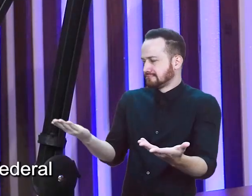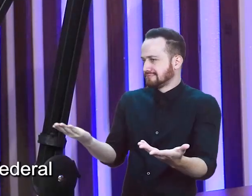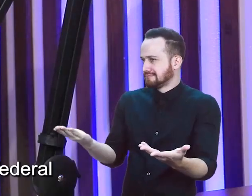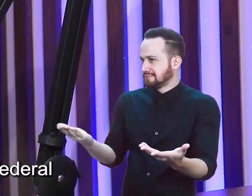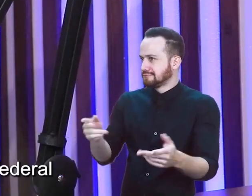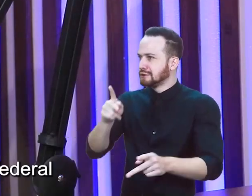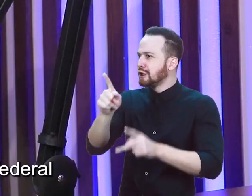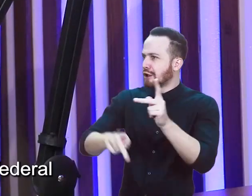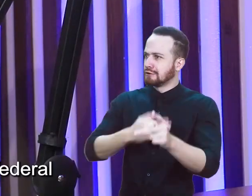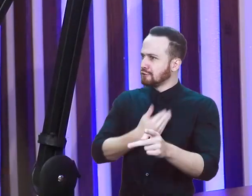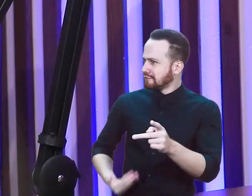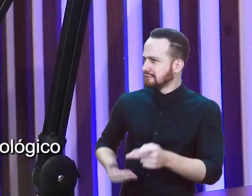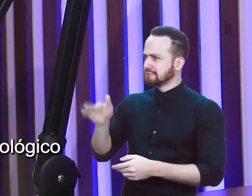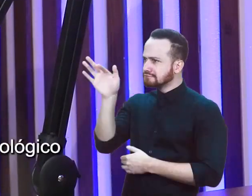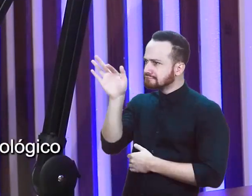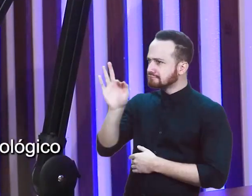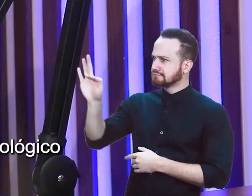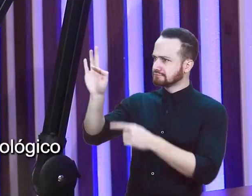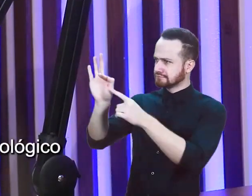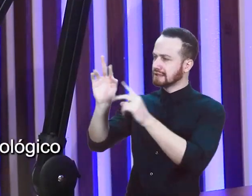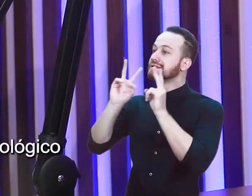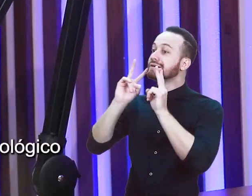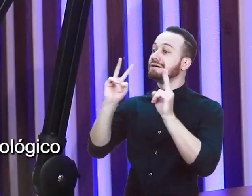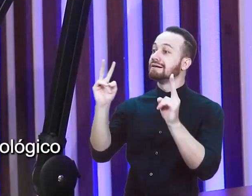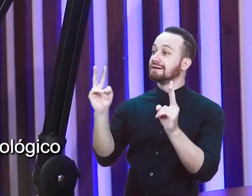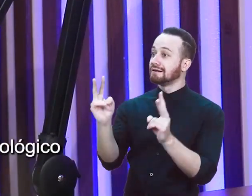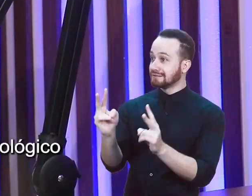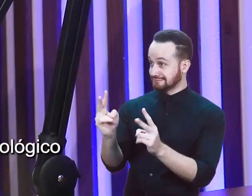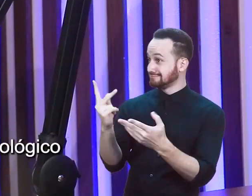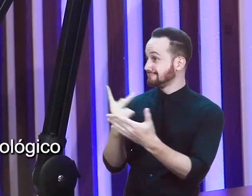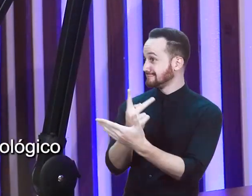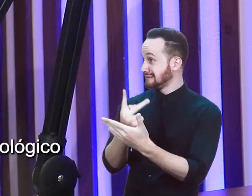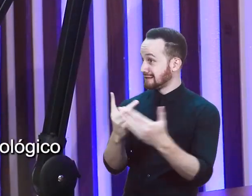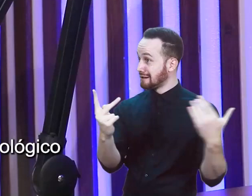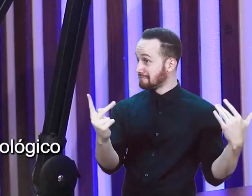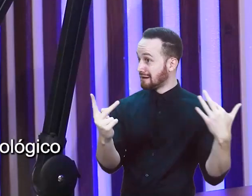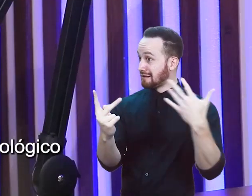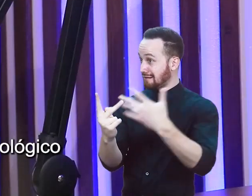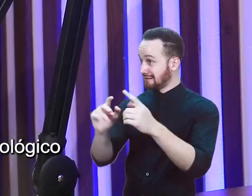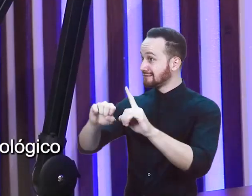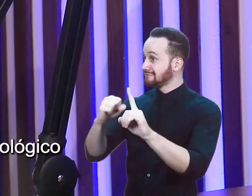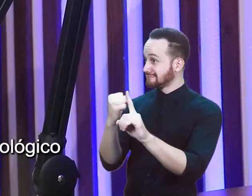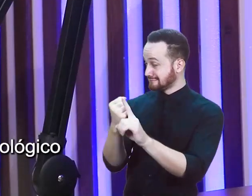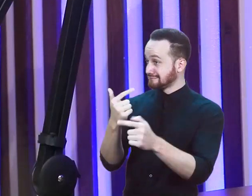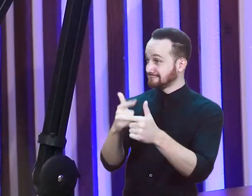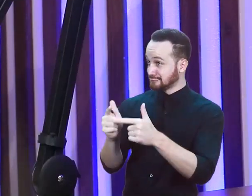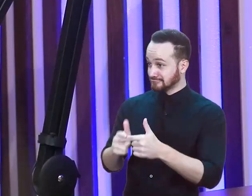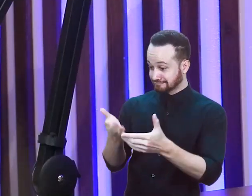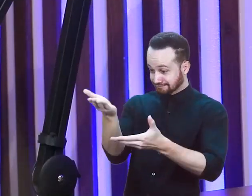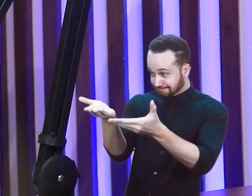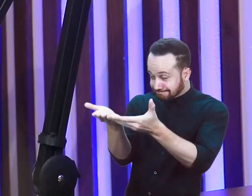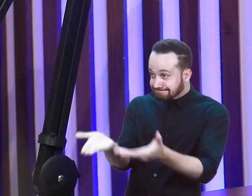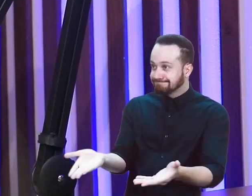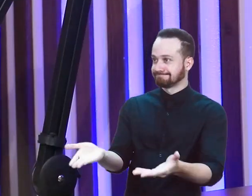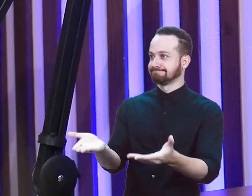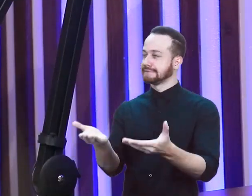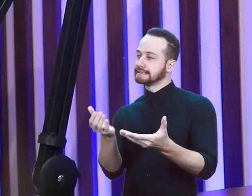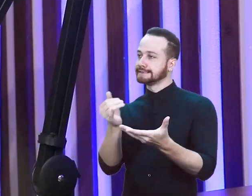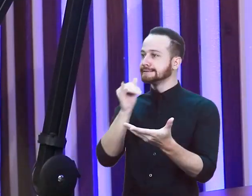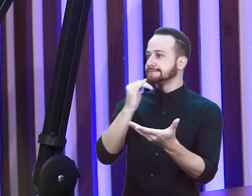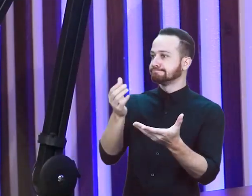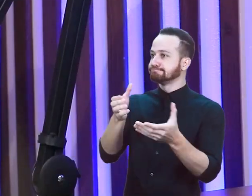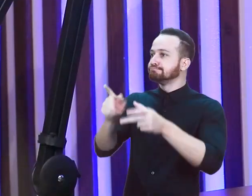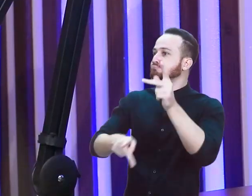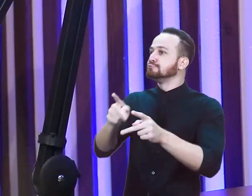é o governo federal reconhecendo o erro histórico, sociológico para com a entidade, para